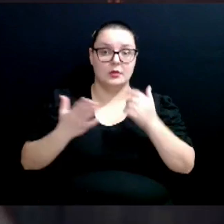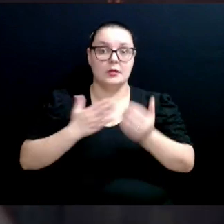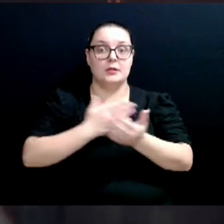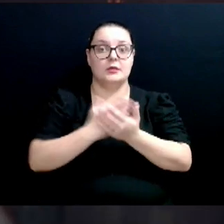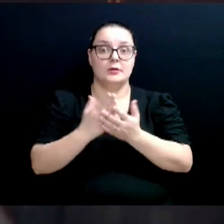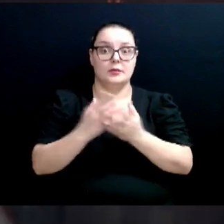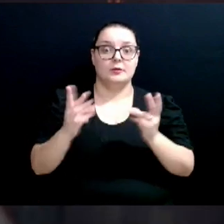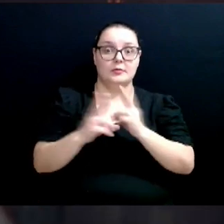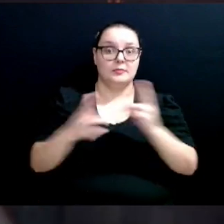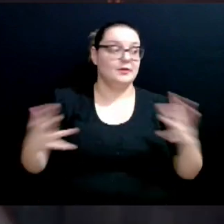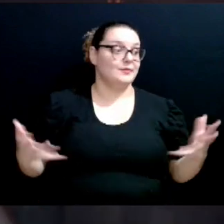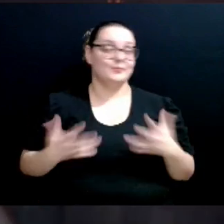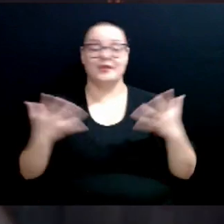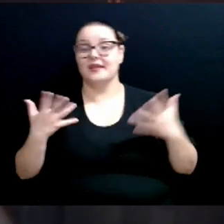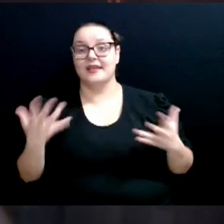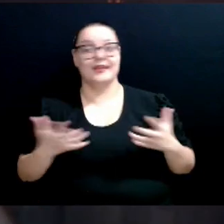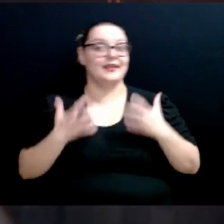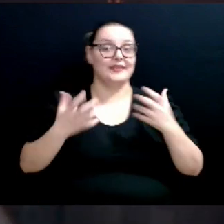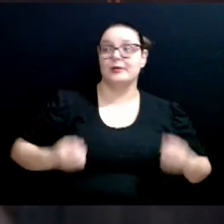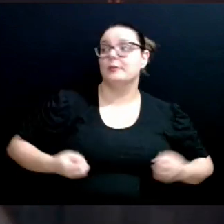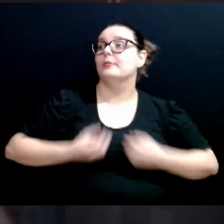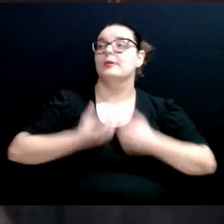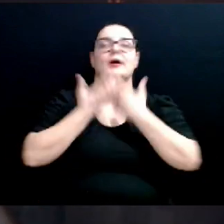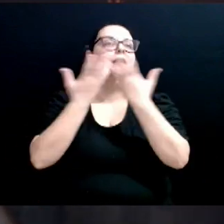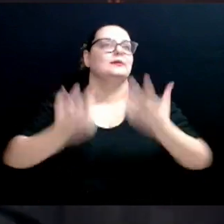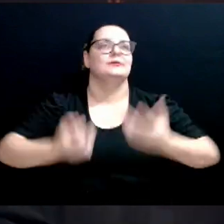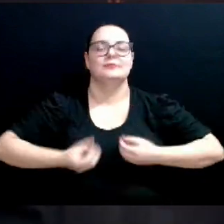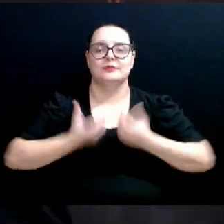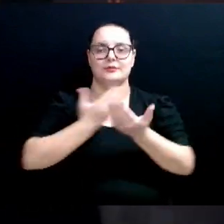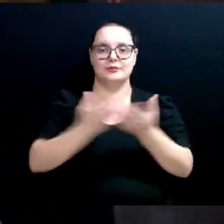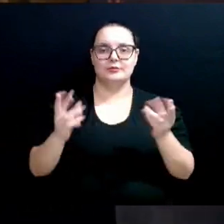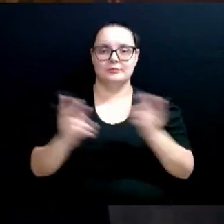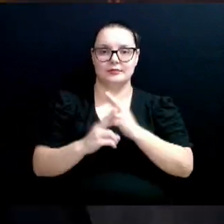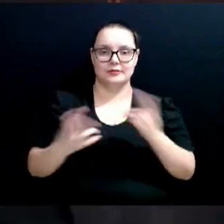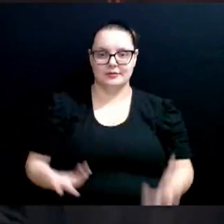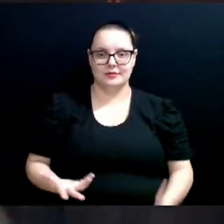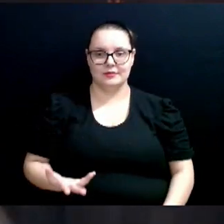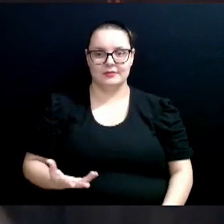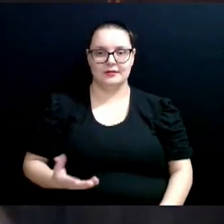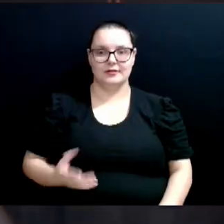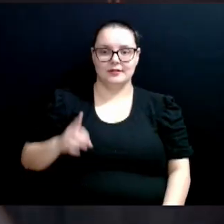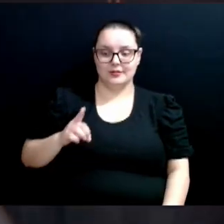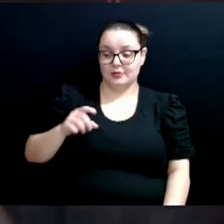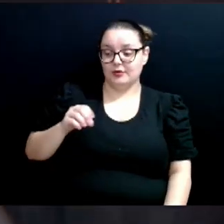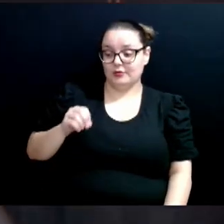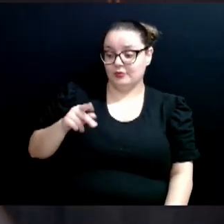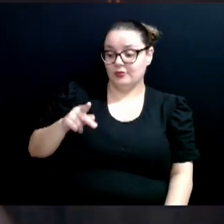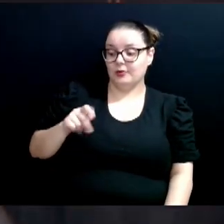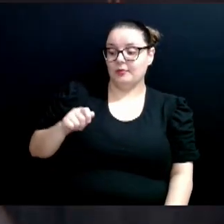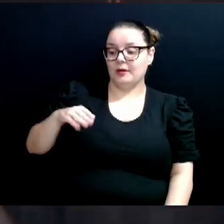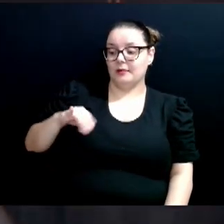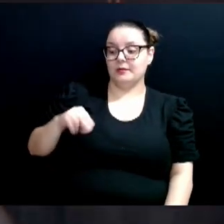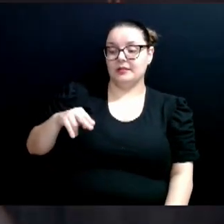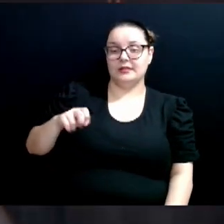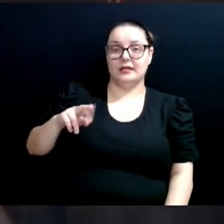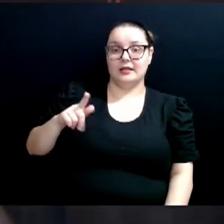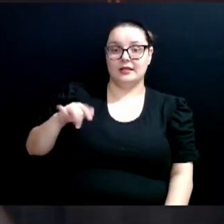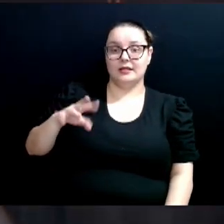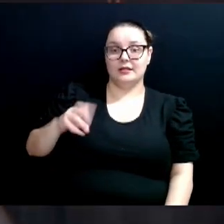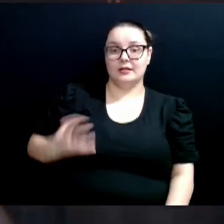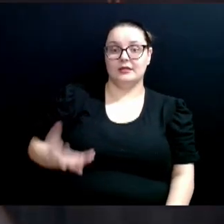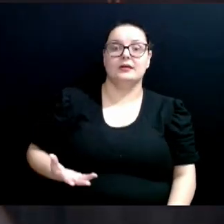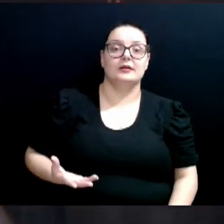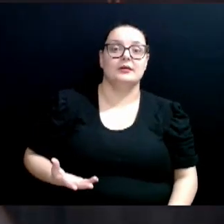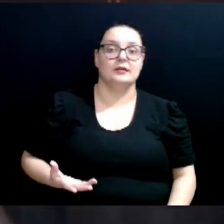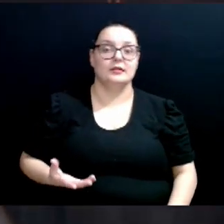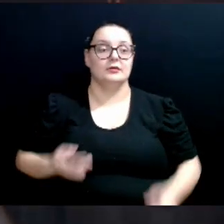Elas querem entregar tanto no início das relações, a gente fala que fica muito dopaminérgico, inclusive, né? Muita dopamina ali no